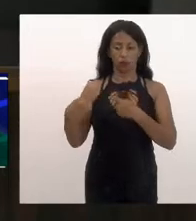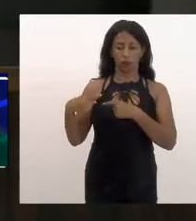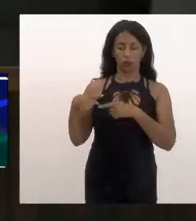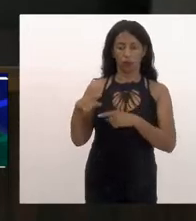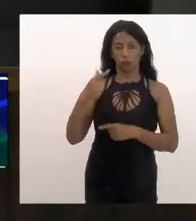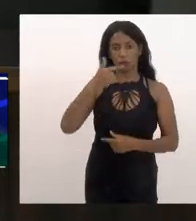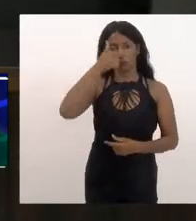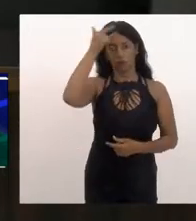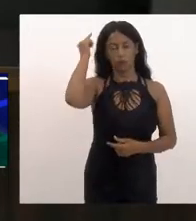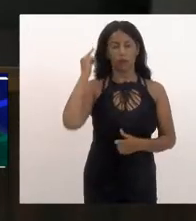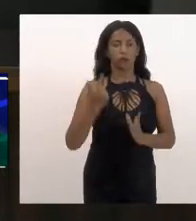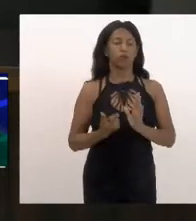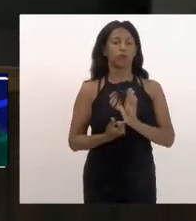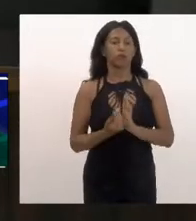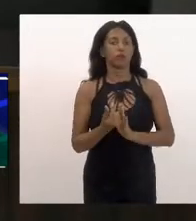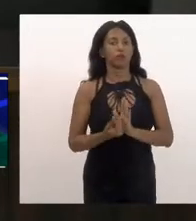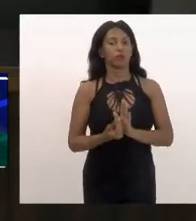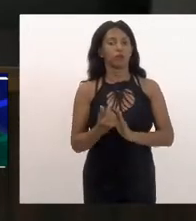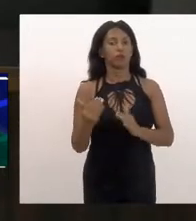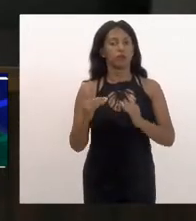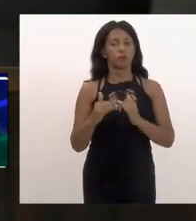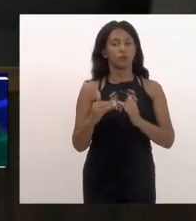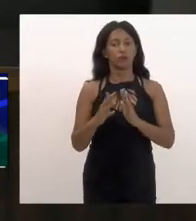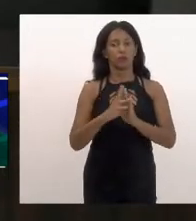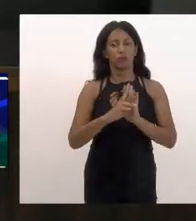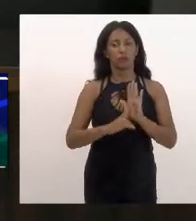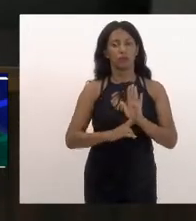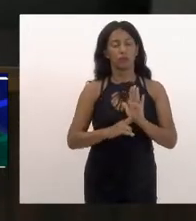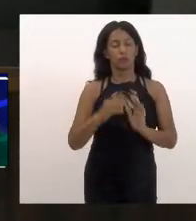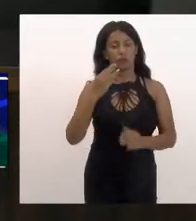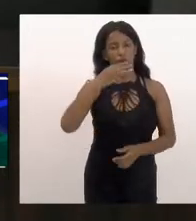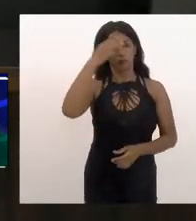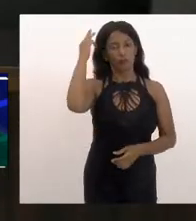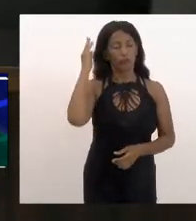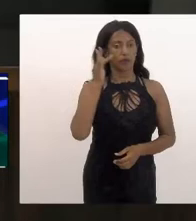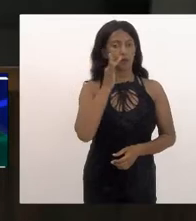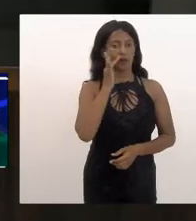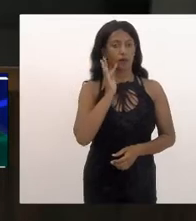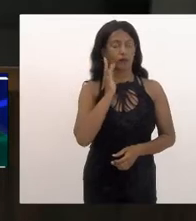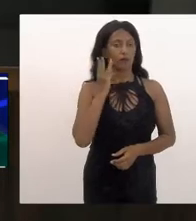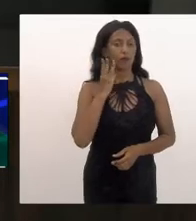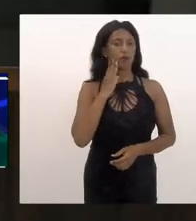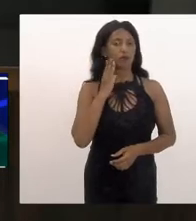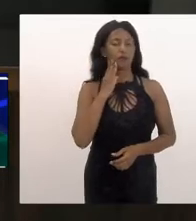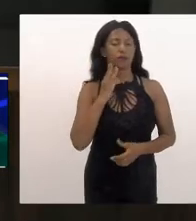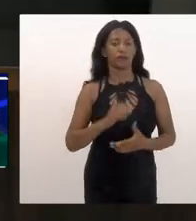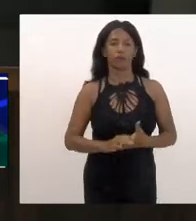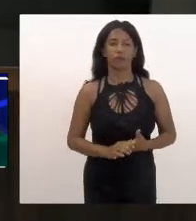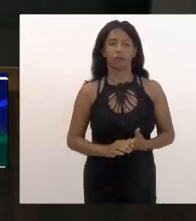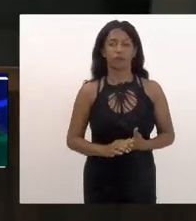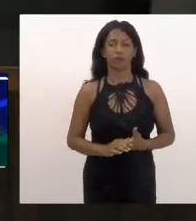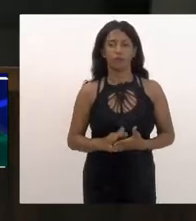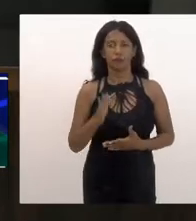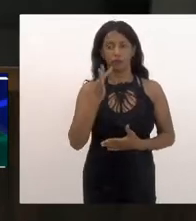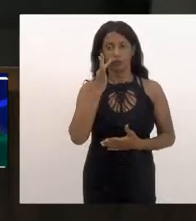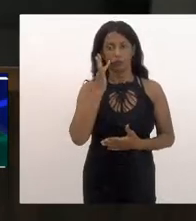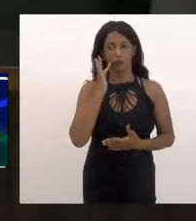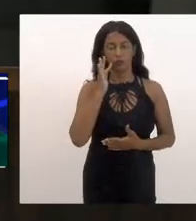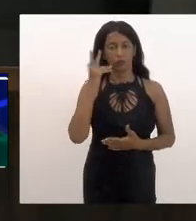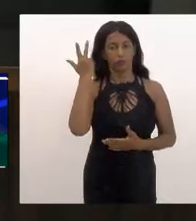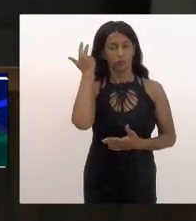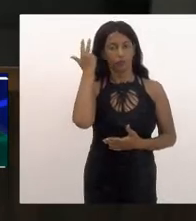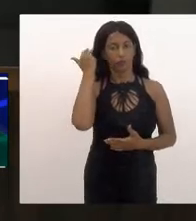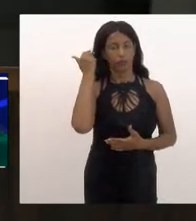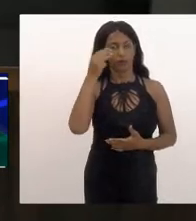deputado Luiz Paulo. De Orçamento, favorável. Relatores, deputados Márcio Pacheco, Flávio Serafini, Valdeir Carneiro, Flávio Serafini, Eliomar Coelho e